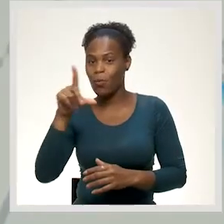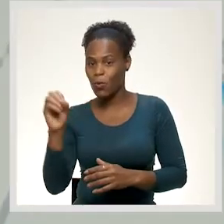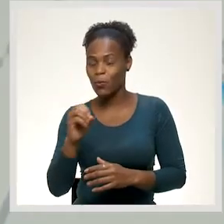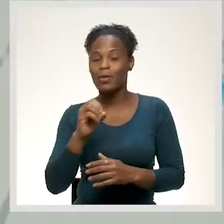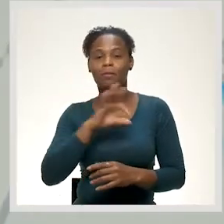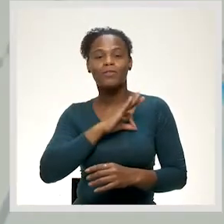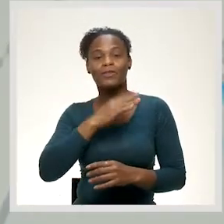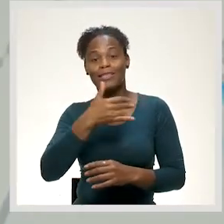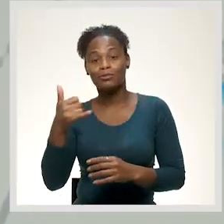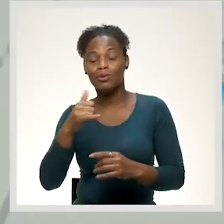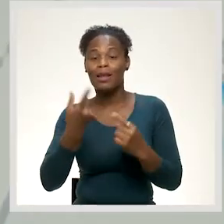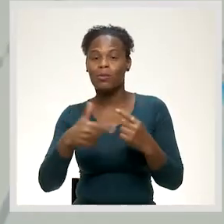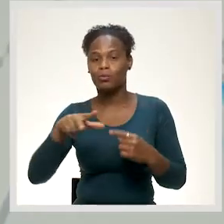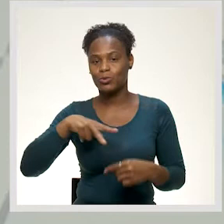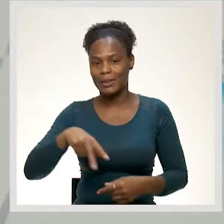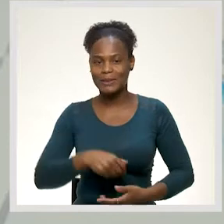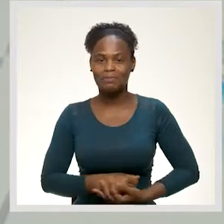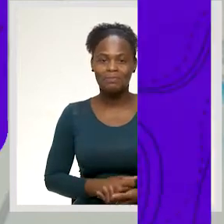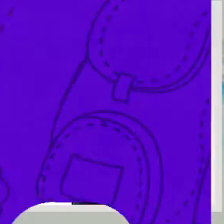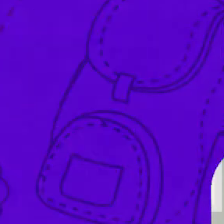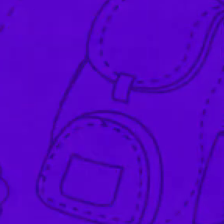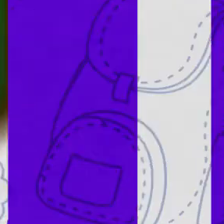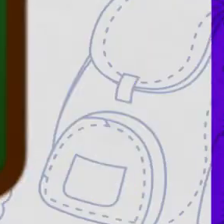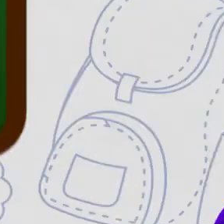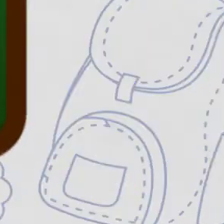do 12º ano de Língua Portuguesa.